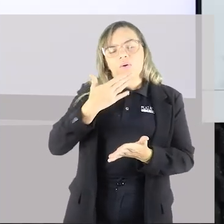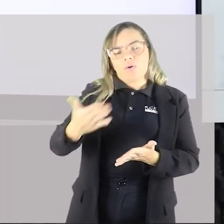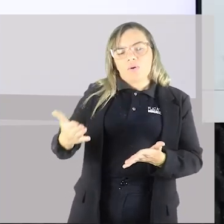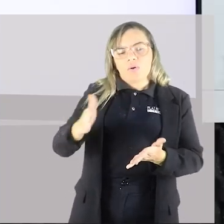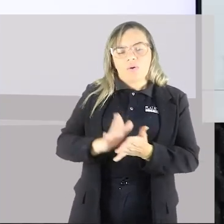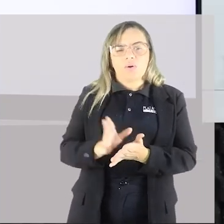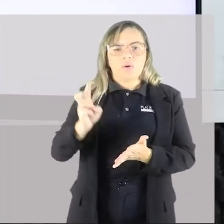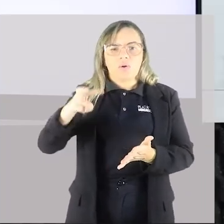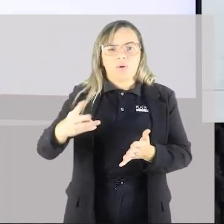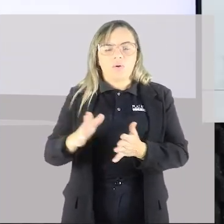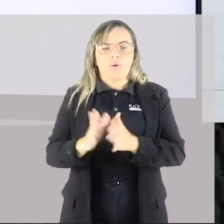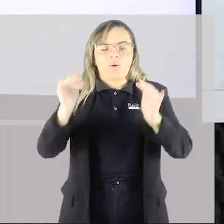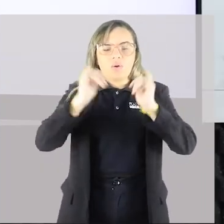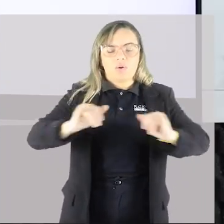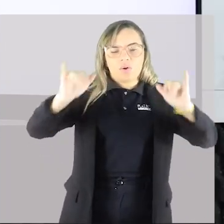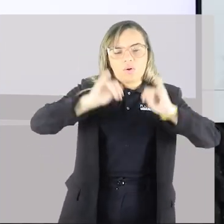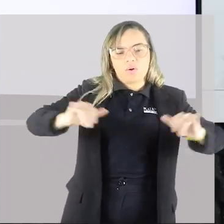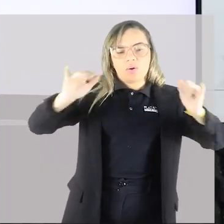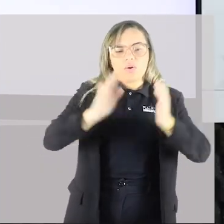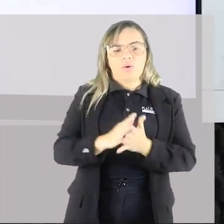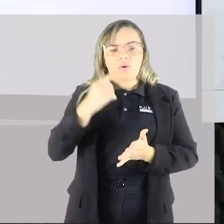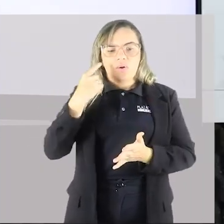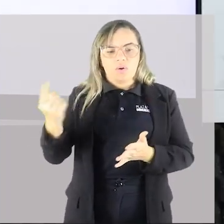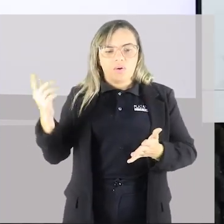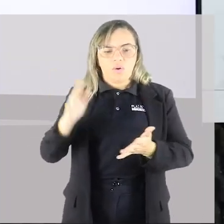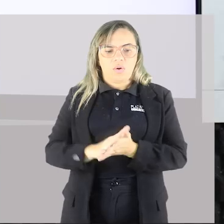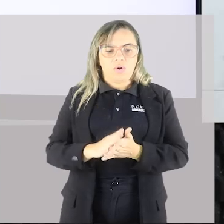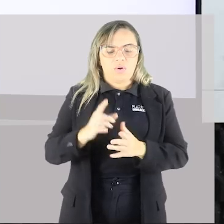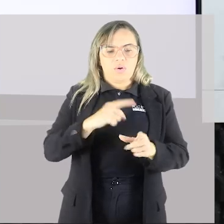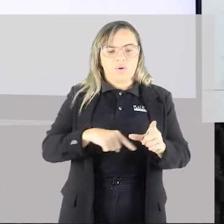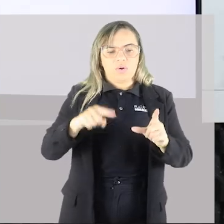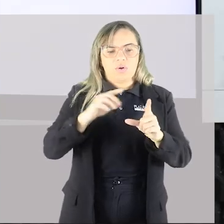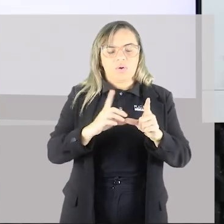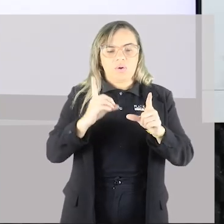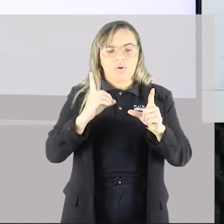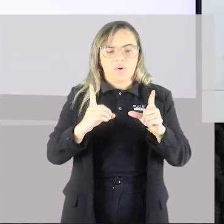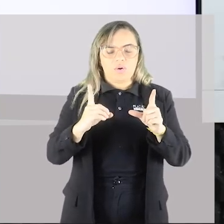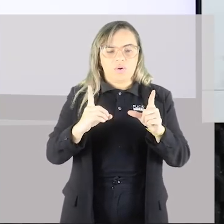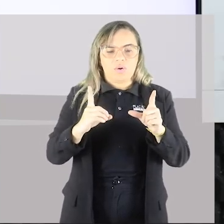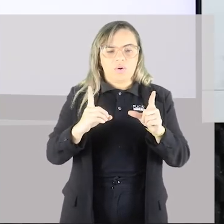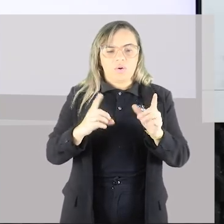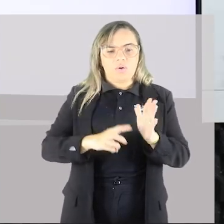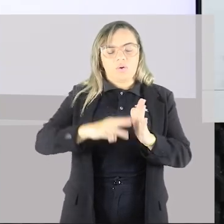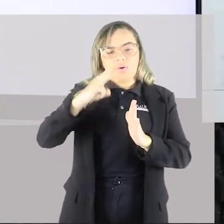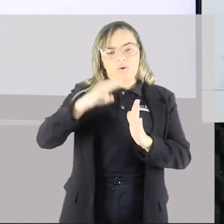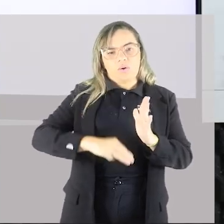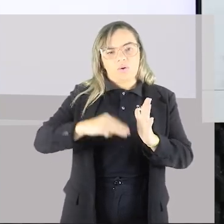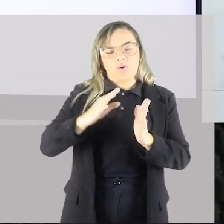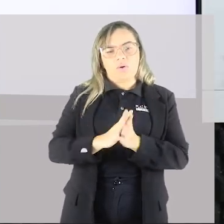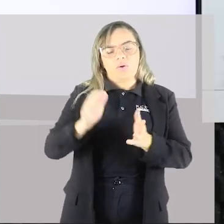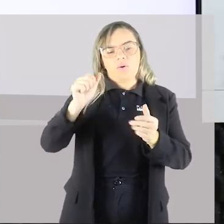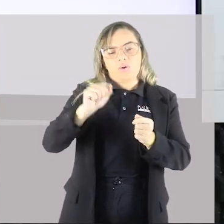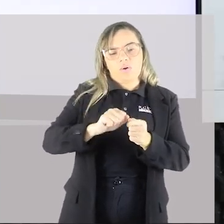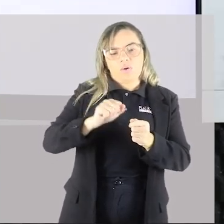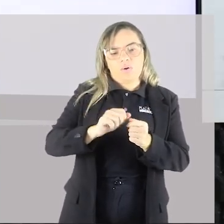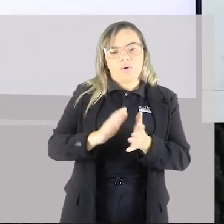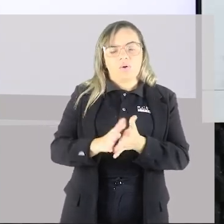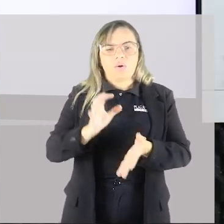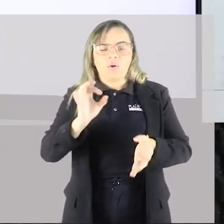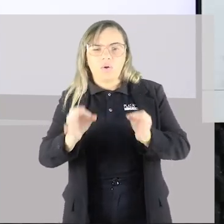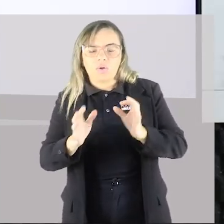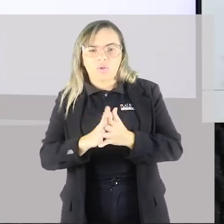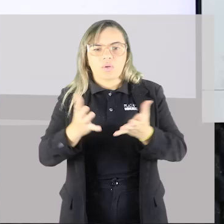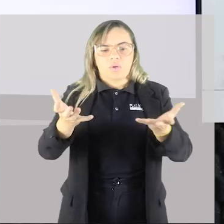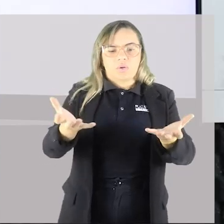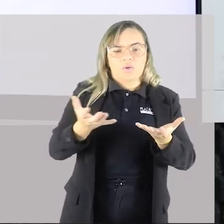uma série de elementos que são toyotistas. O método just in time, que é a produção justa, é aqui o que nós